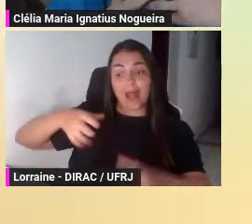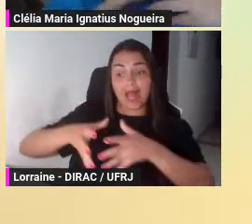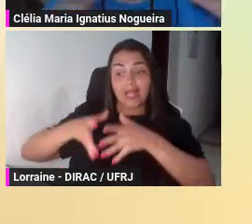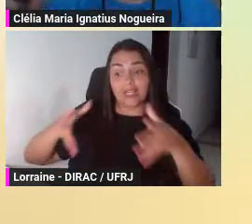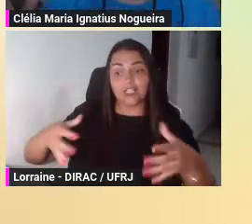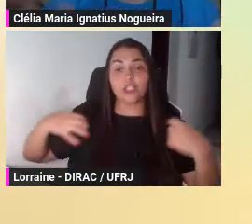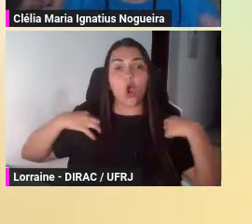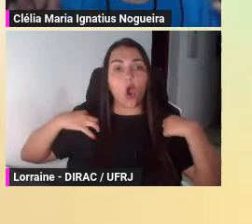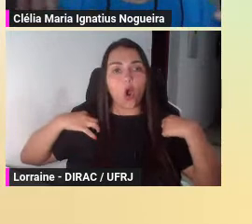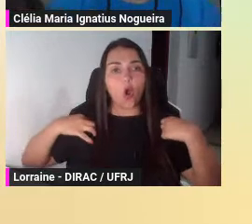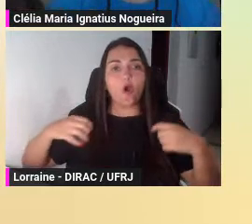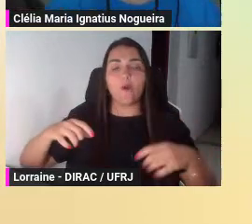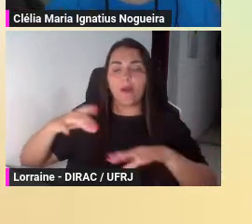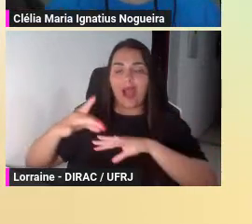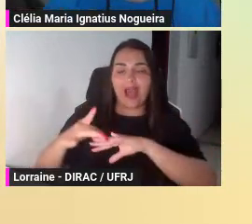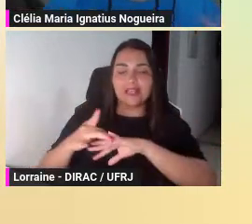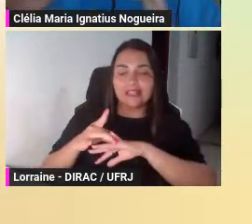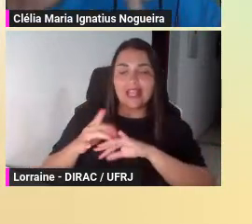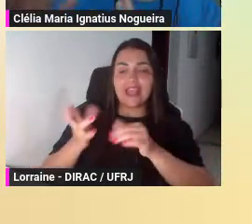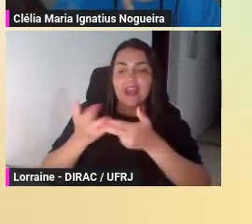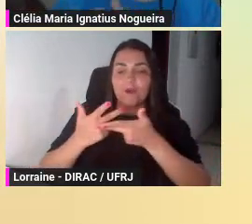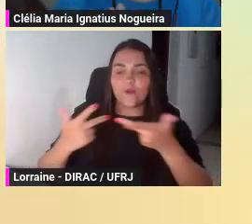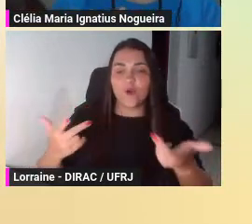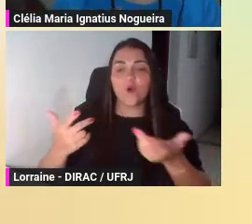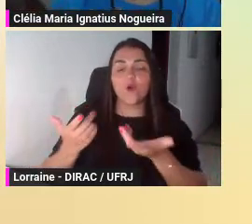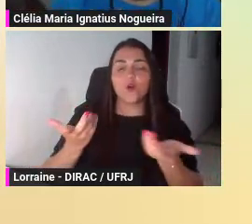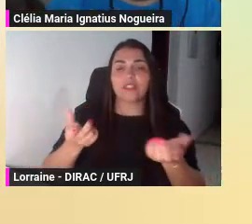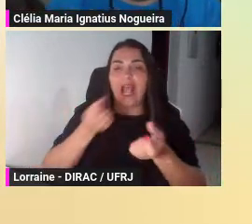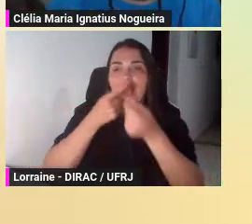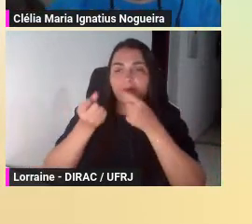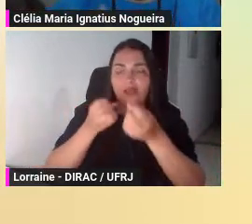meus anéis, minhas coisas todas, e uma outra